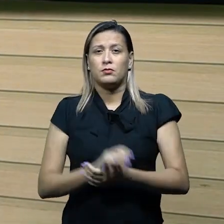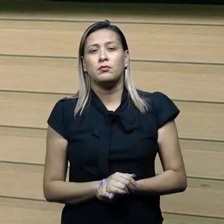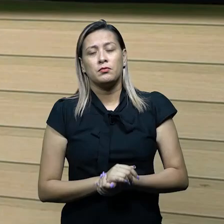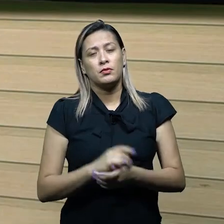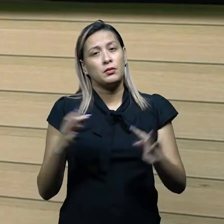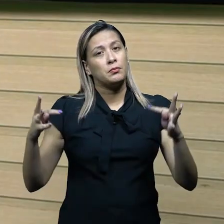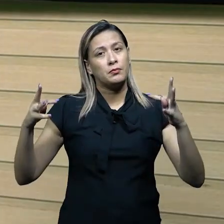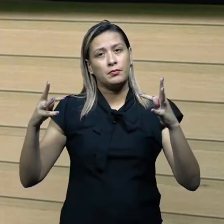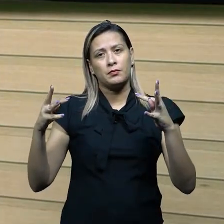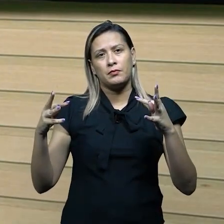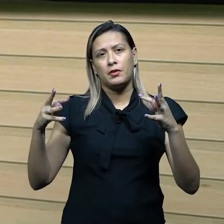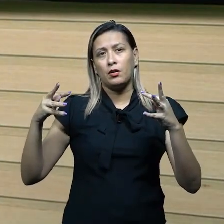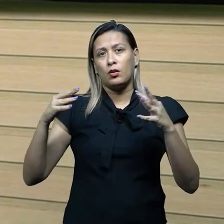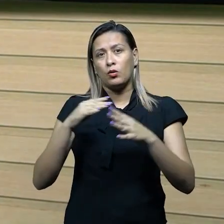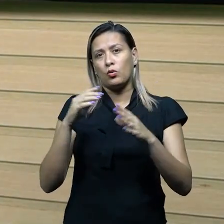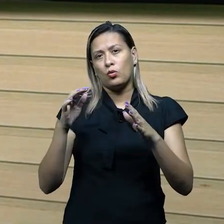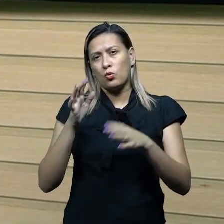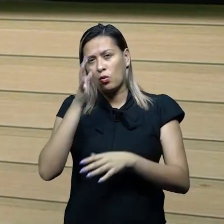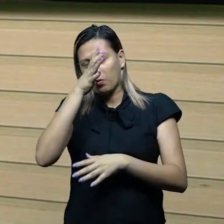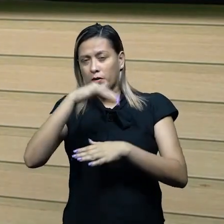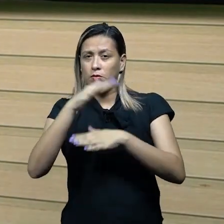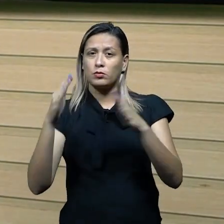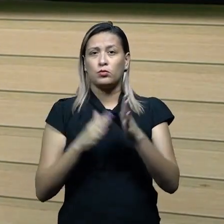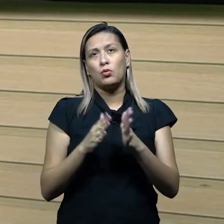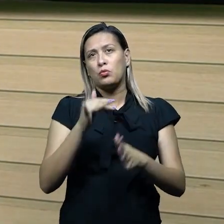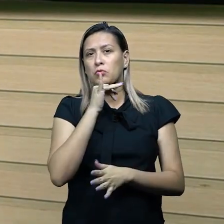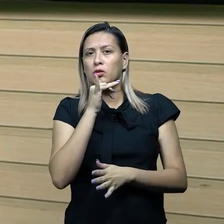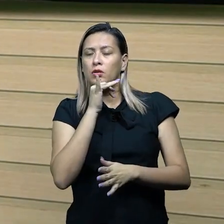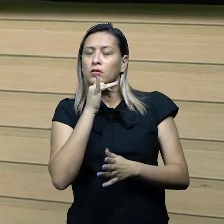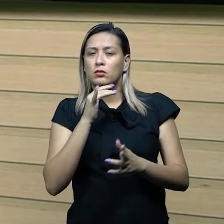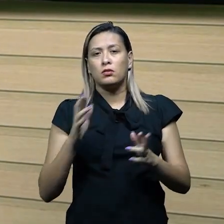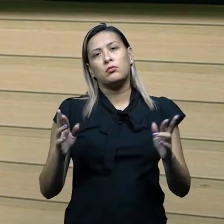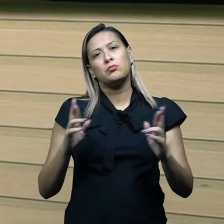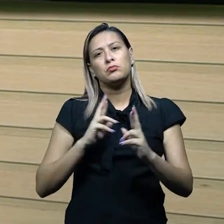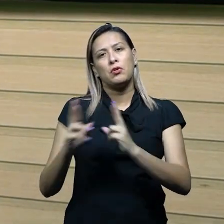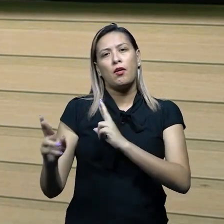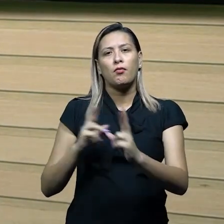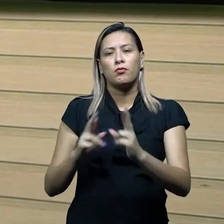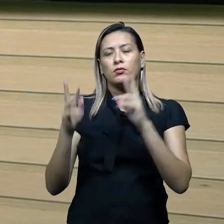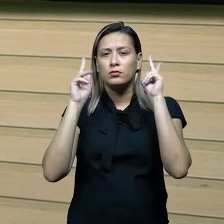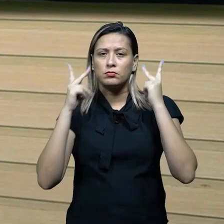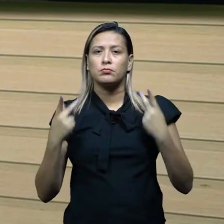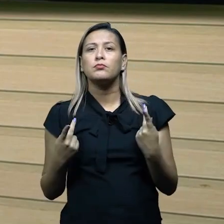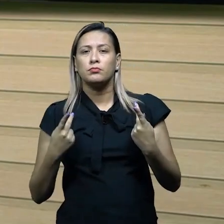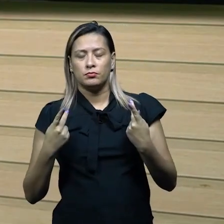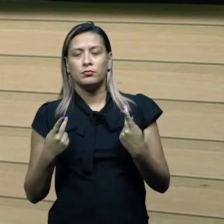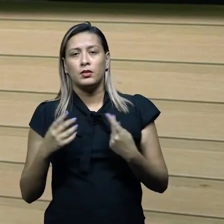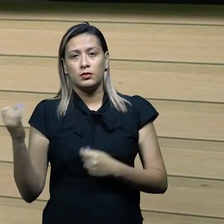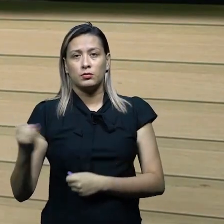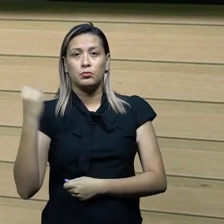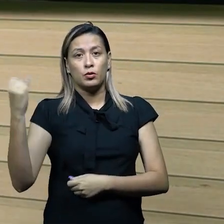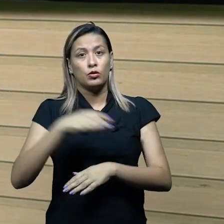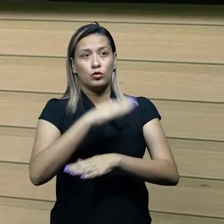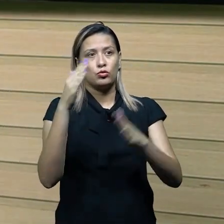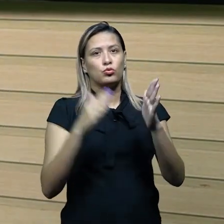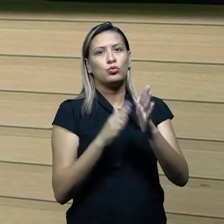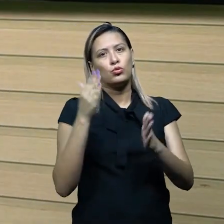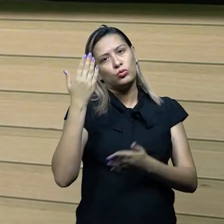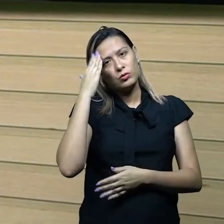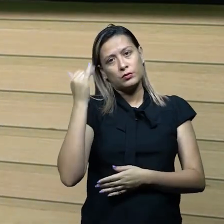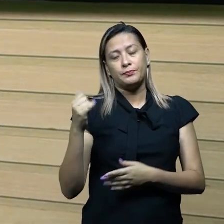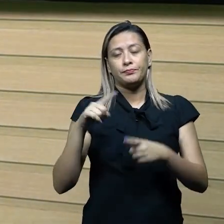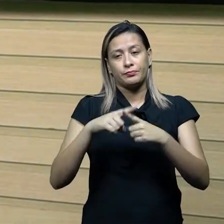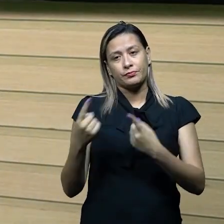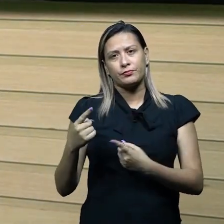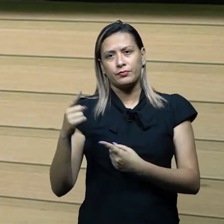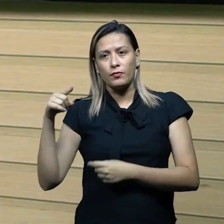são pertinentes para quase todo mundo de uma empresa. Exemplo, relações humanas. É importante que todo mundo saiba isso. Mas existem outros que são mais específicos.